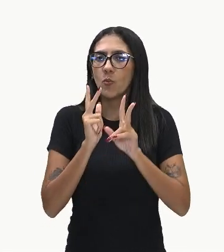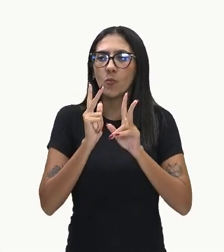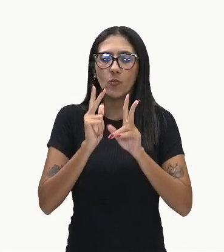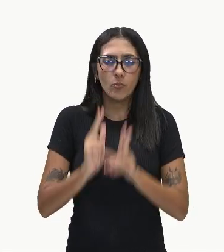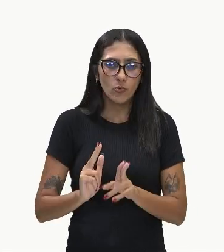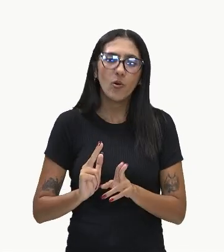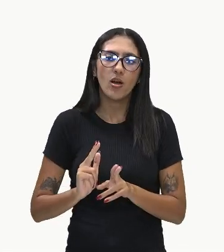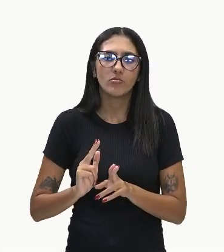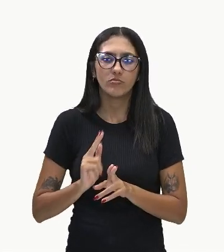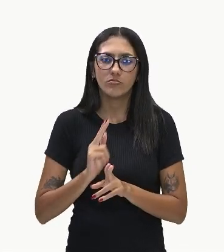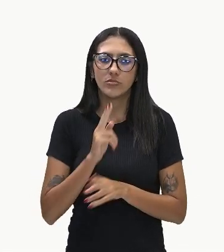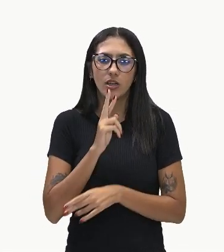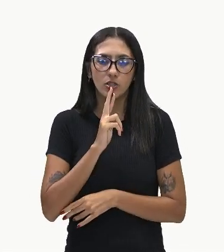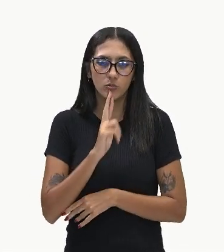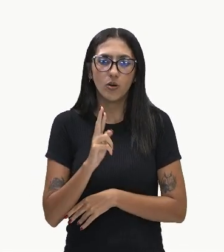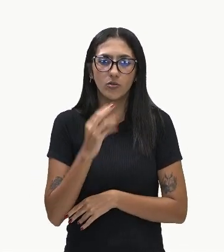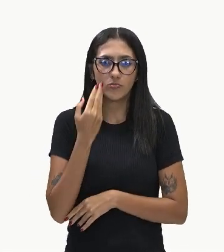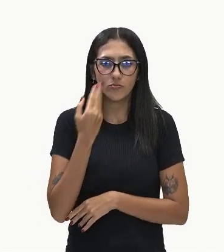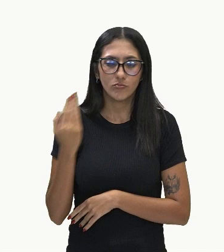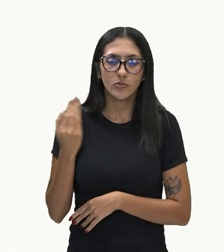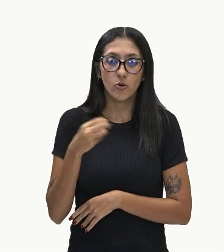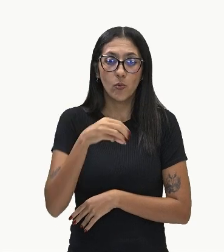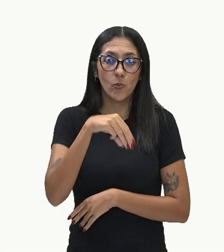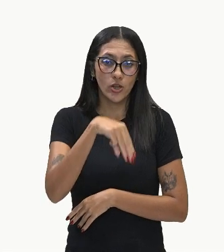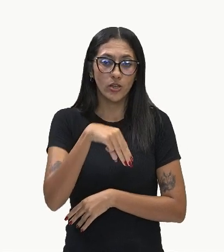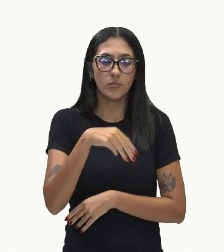resultado, tá? De